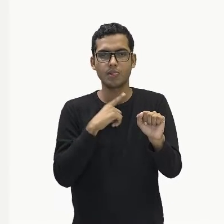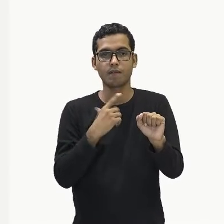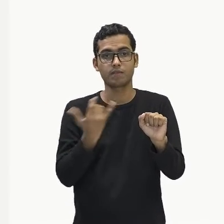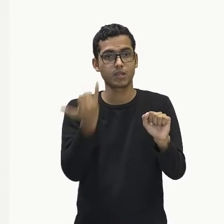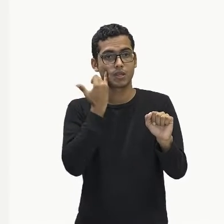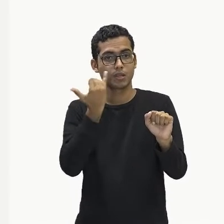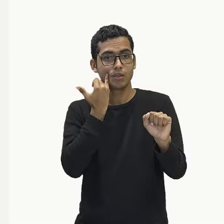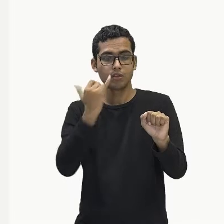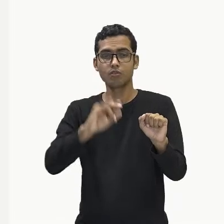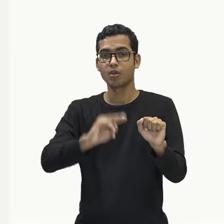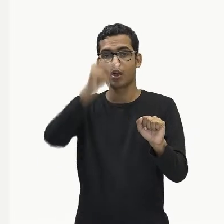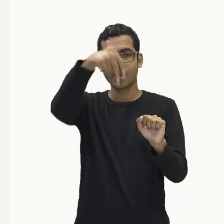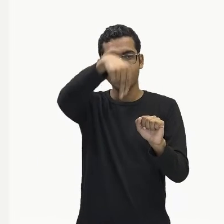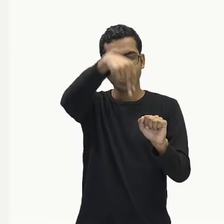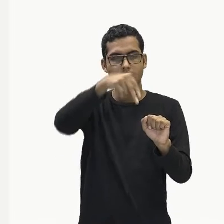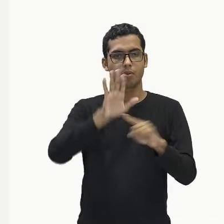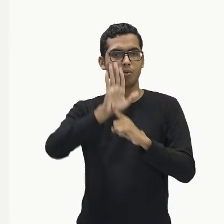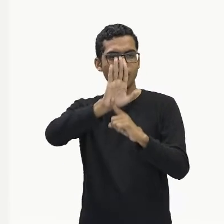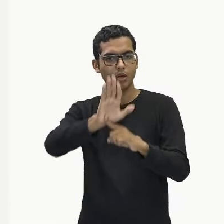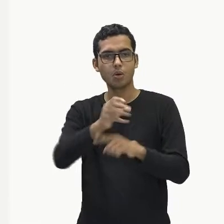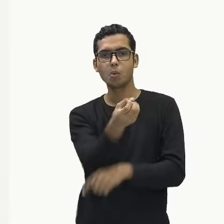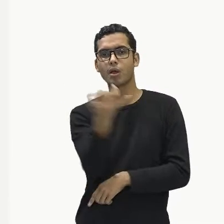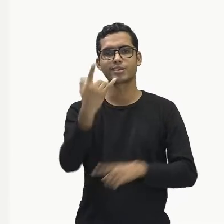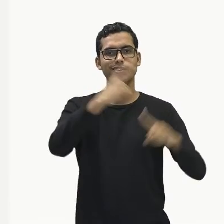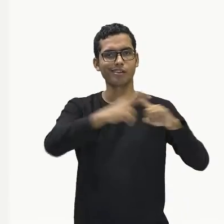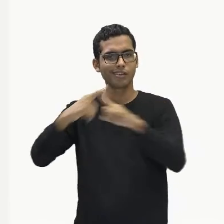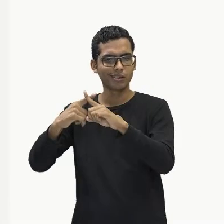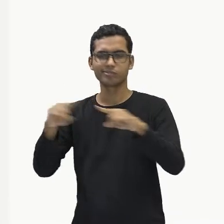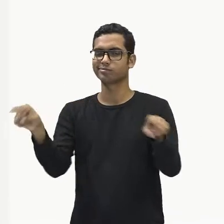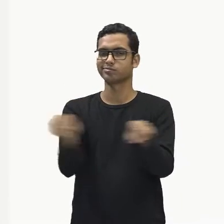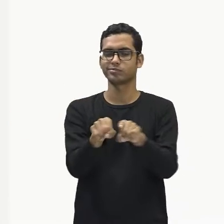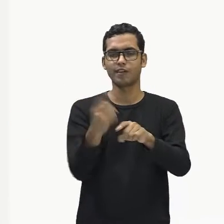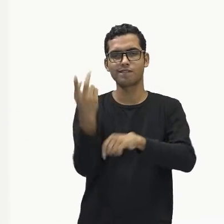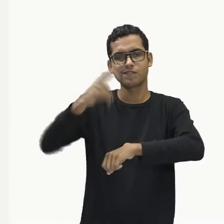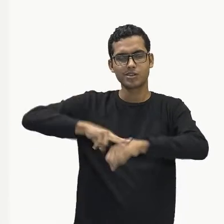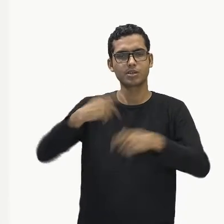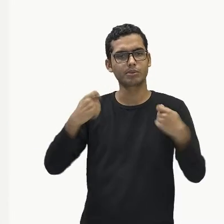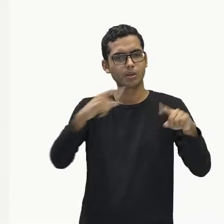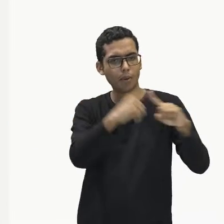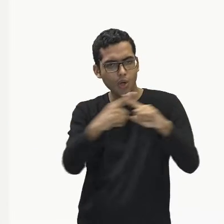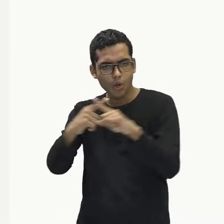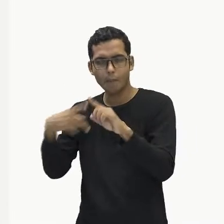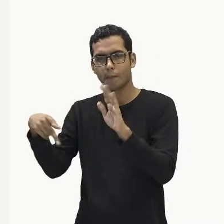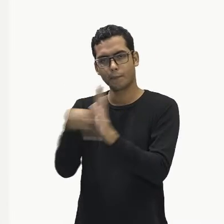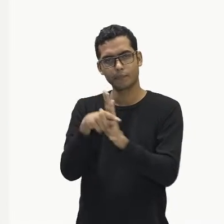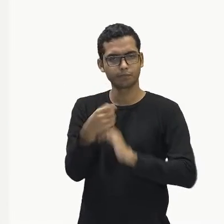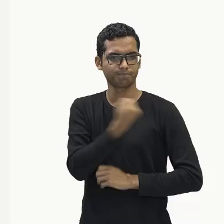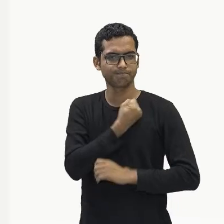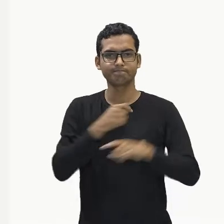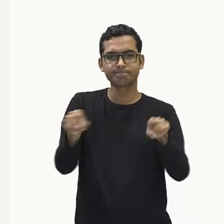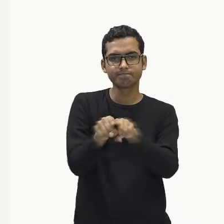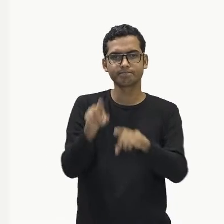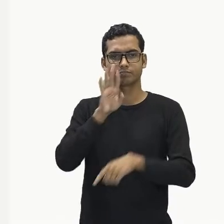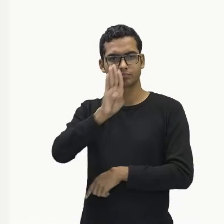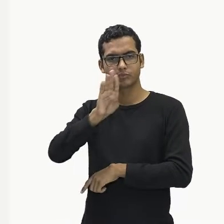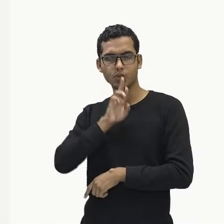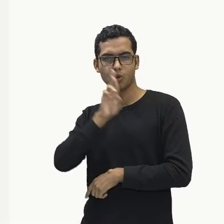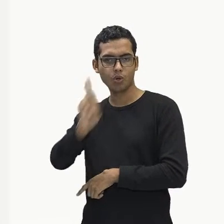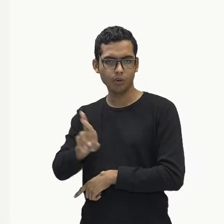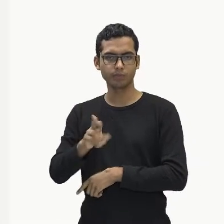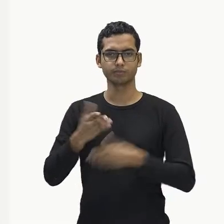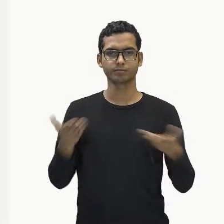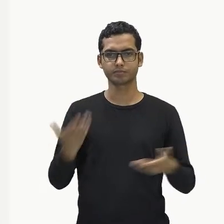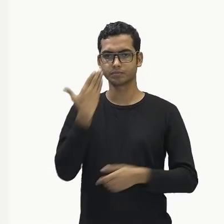nosso resultado, é a nossa potência. Como exemplo, nós temos aqui, 3 elevado